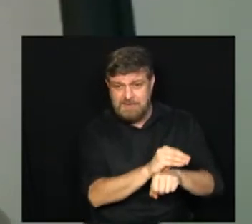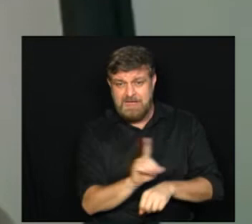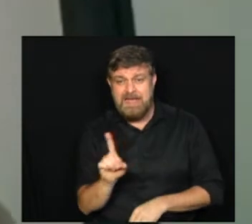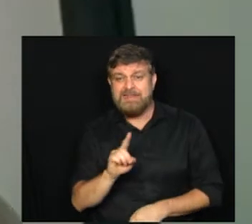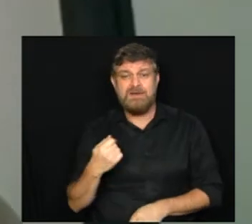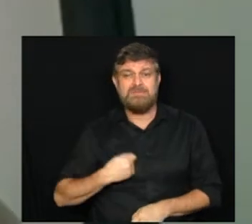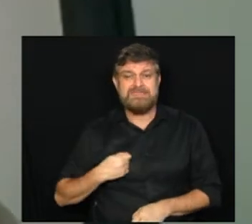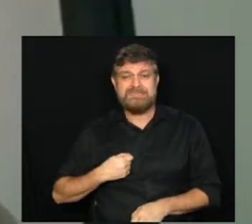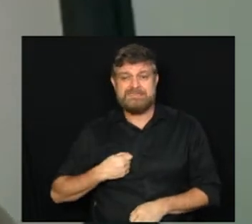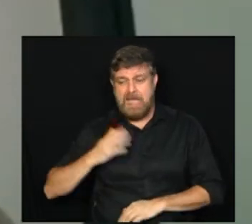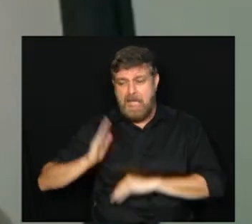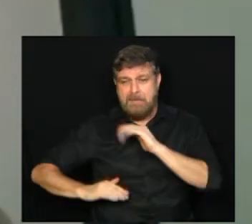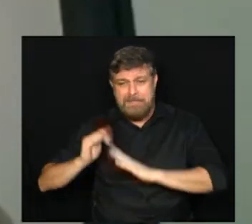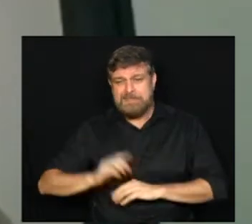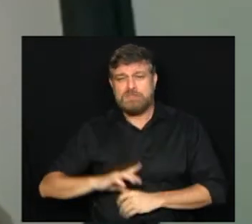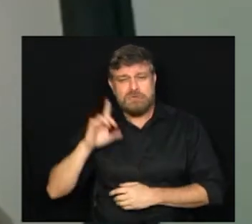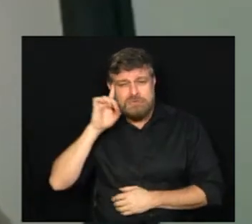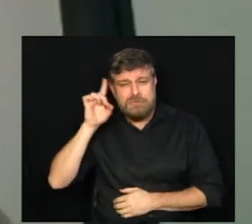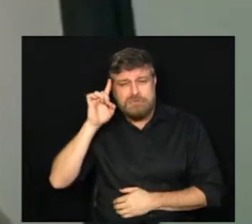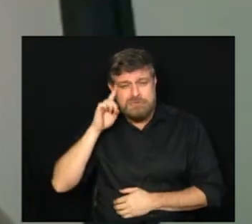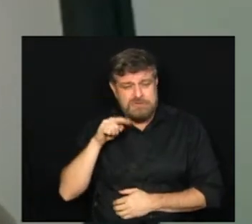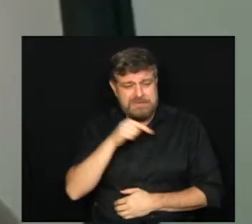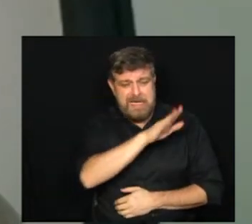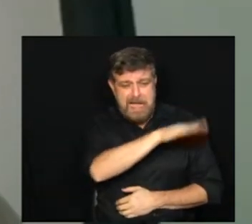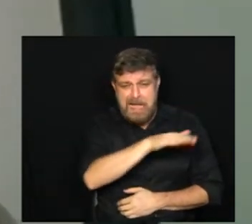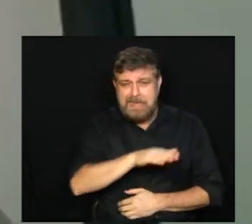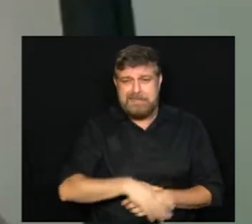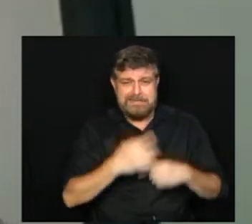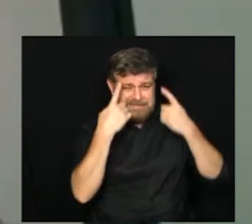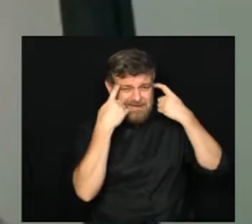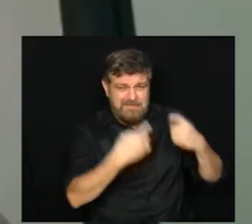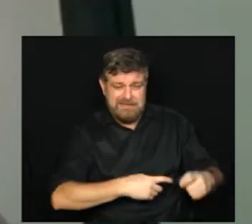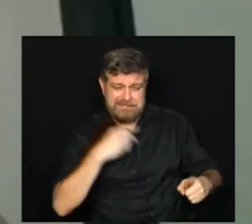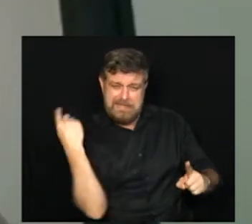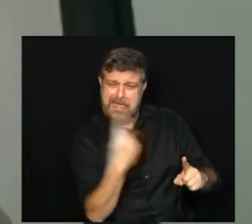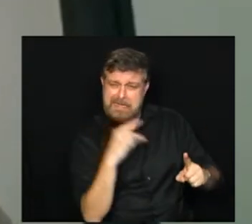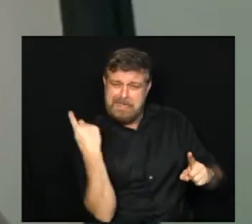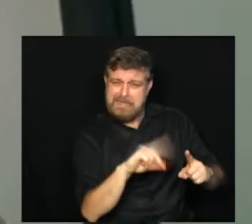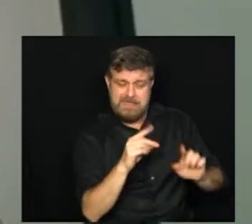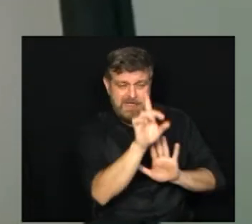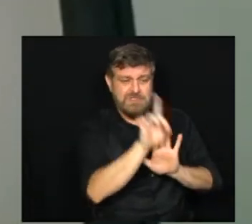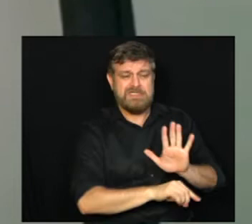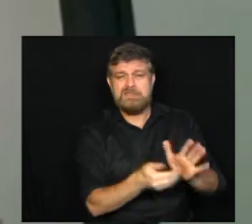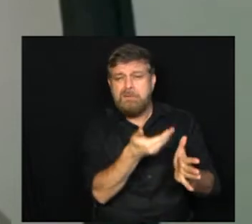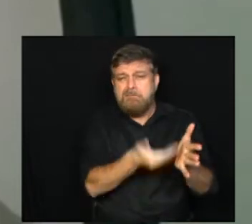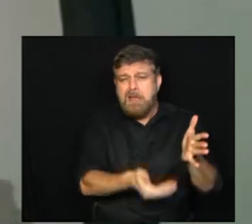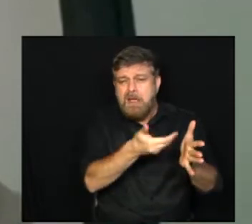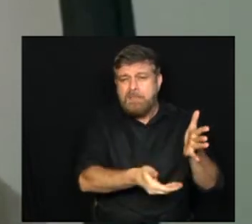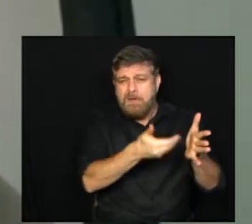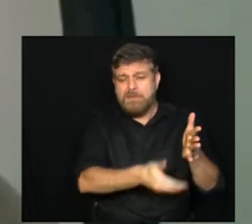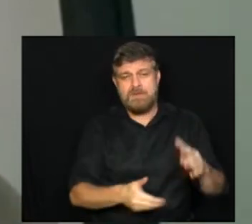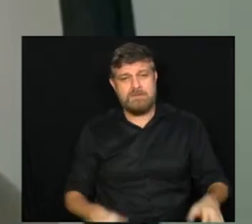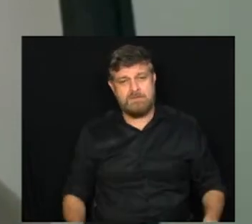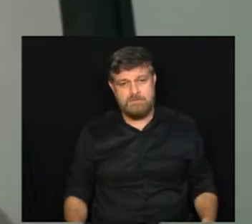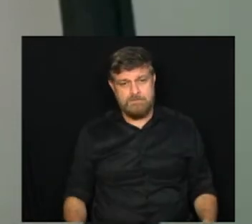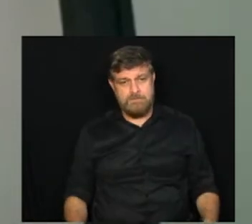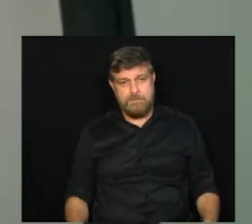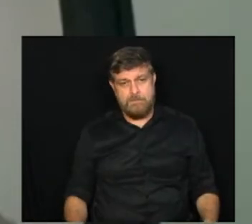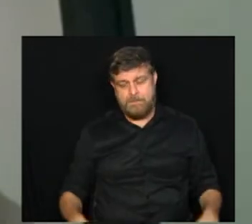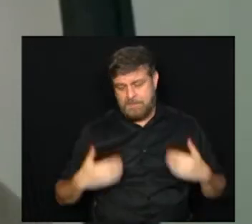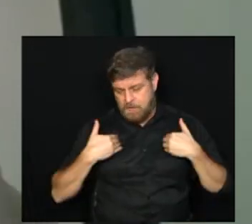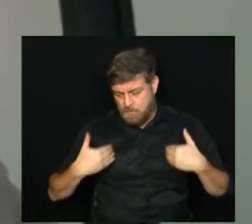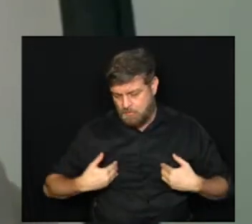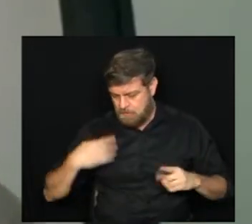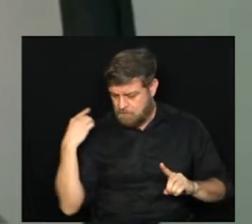rede ativa que a gente vê todo dia, onde as crianças são violentadas em seus direitos, seja físico,